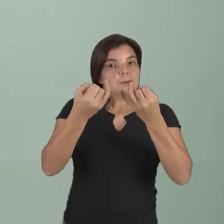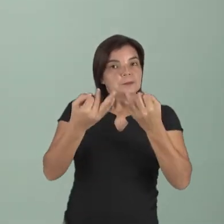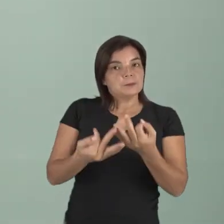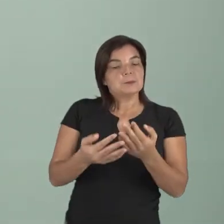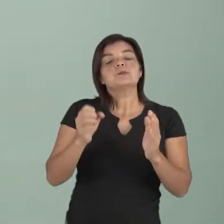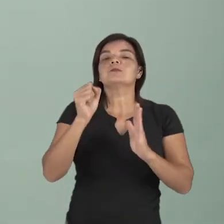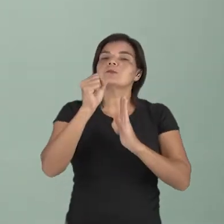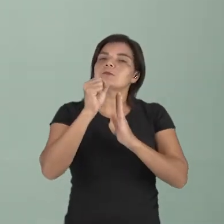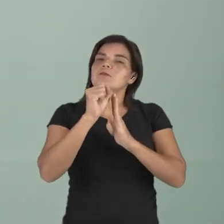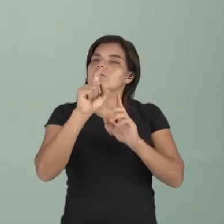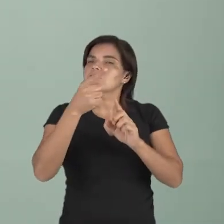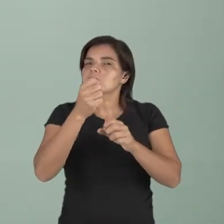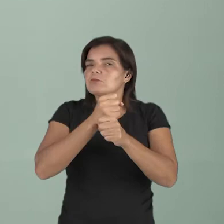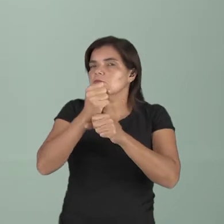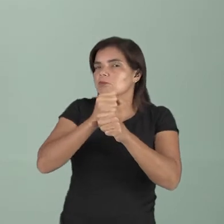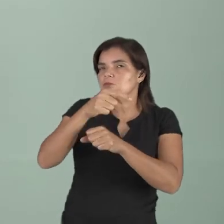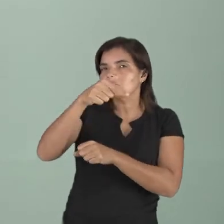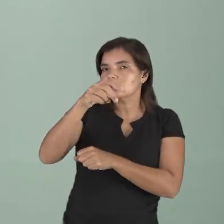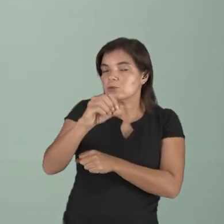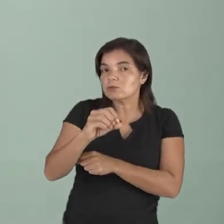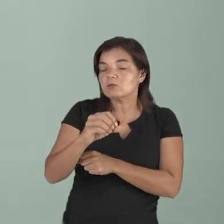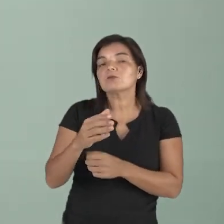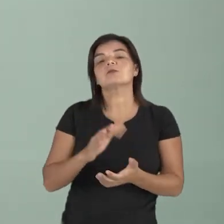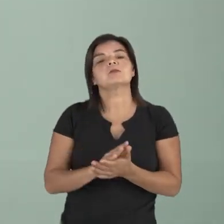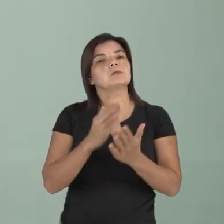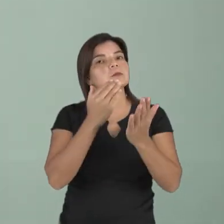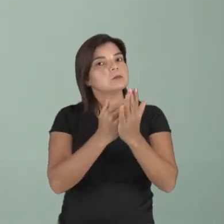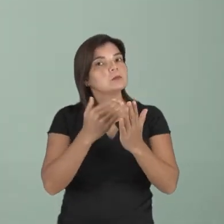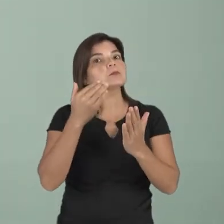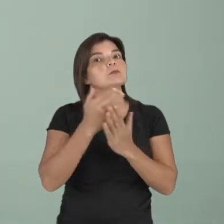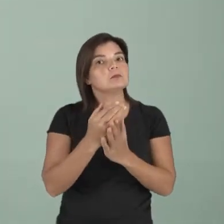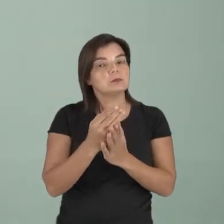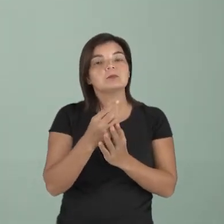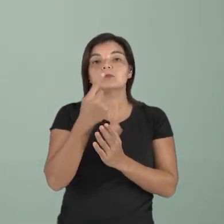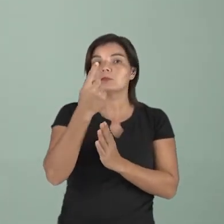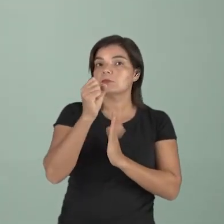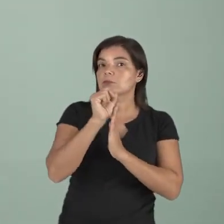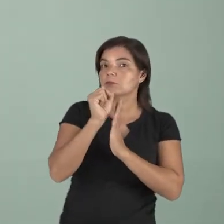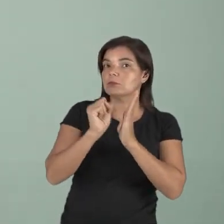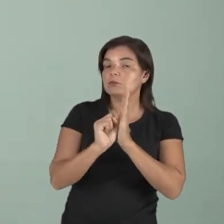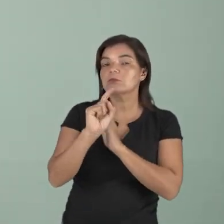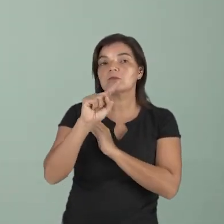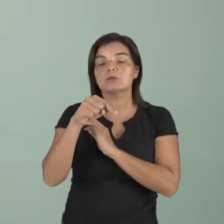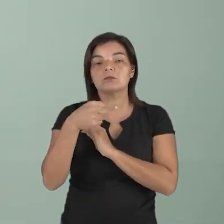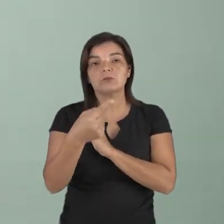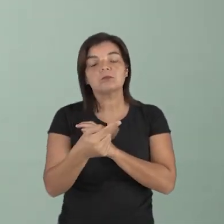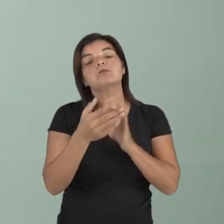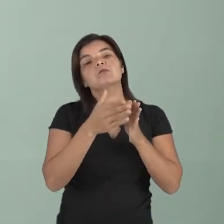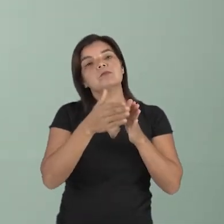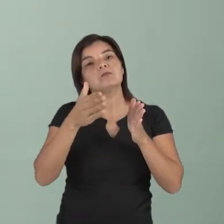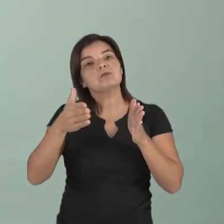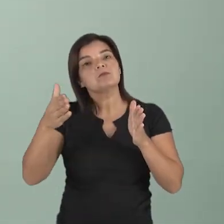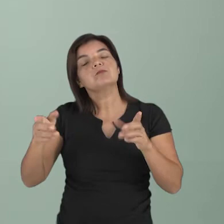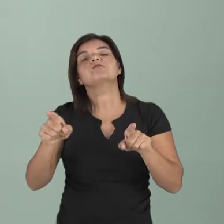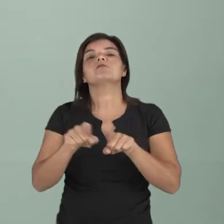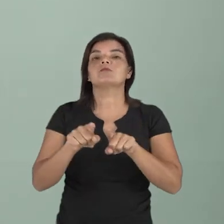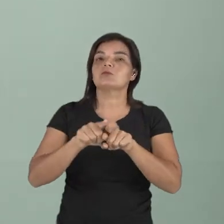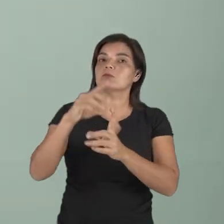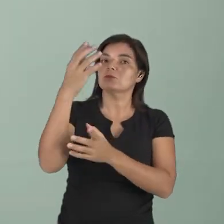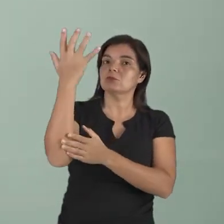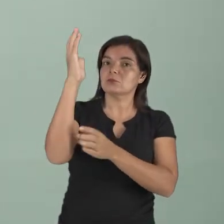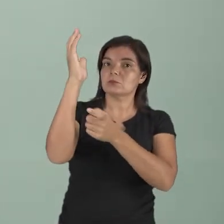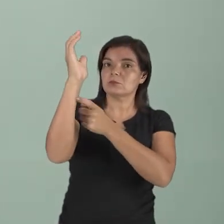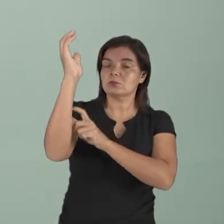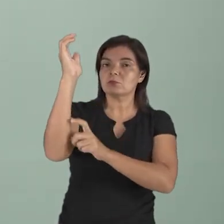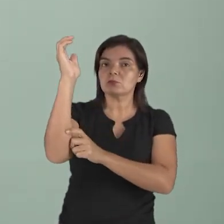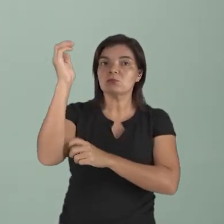falando da década de 70, quase, na verdade, mais de um século depois desse processo de produção da borracha.